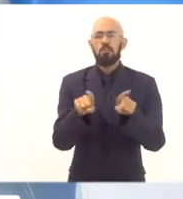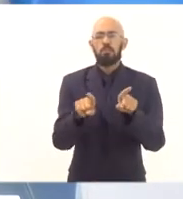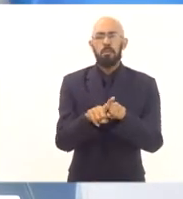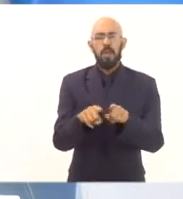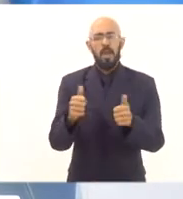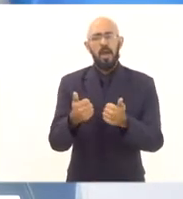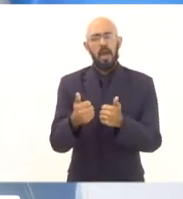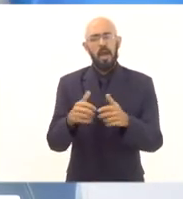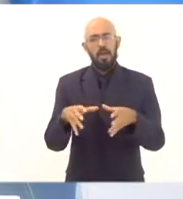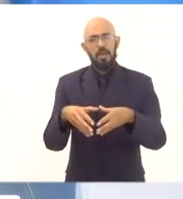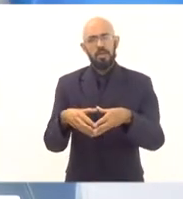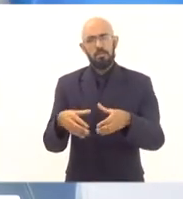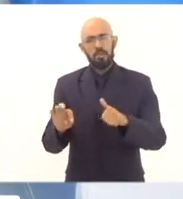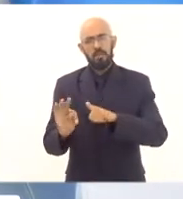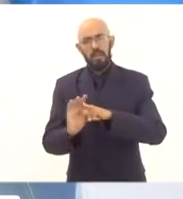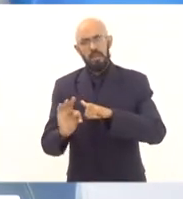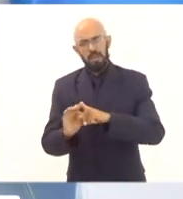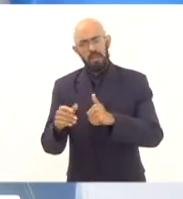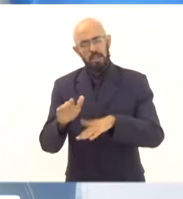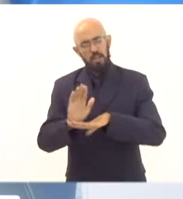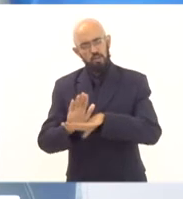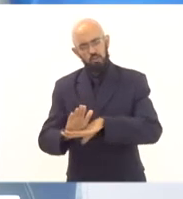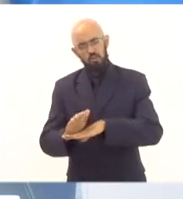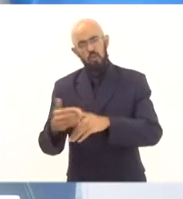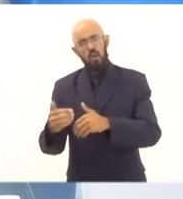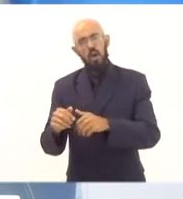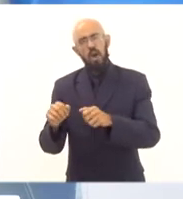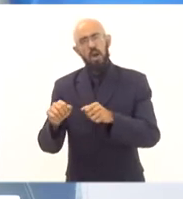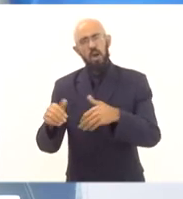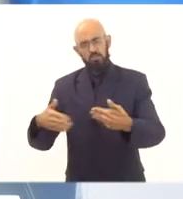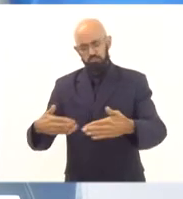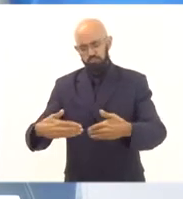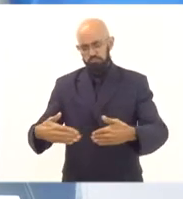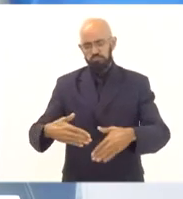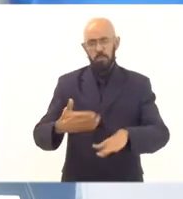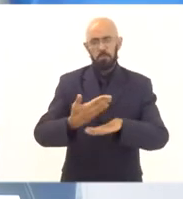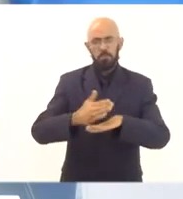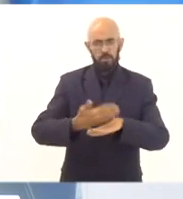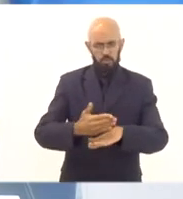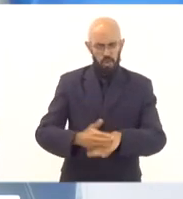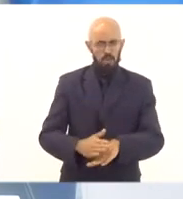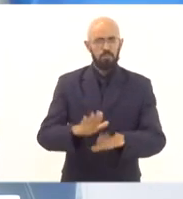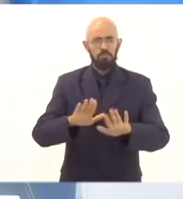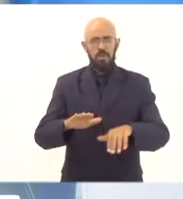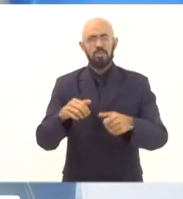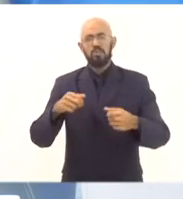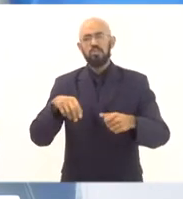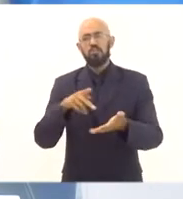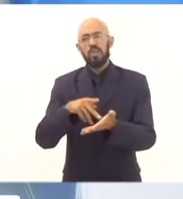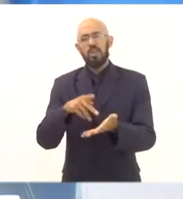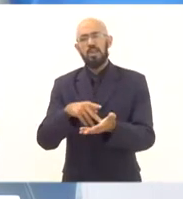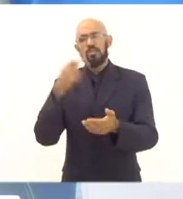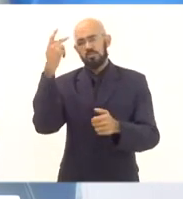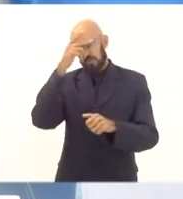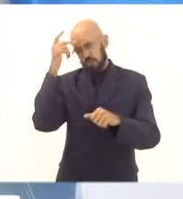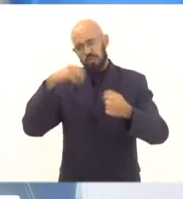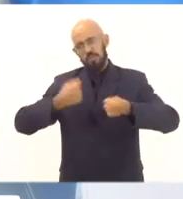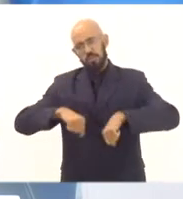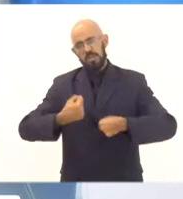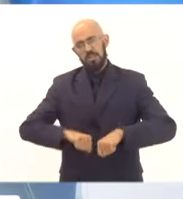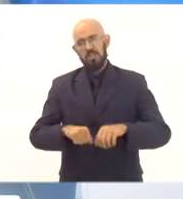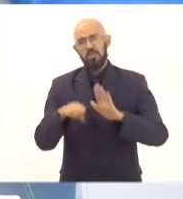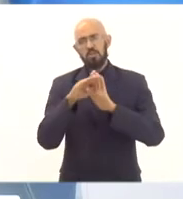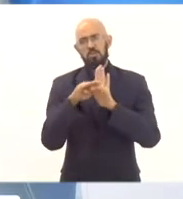técnica que ajudou operacionalizar tudo isso mas de fato né as pessoas que estão precisando do programa estão inseridas